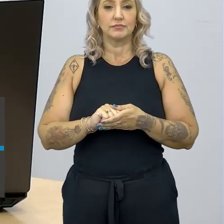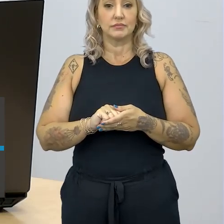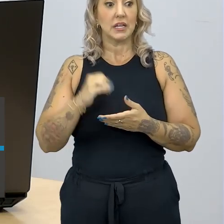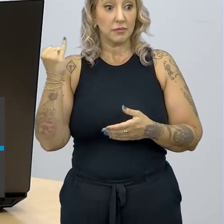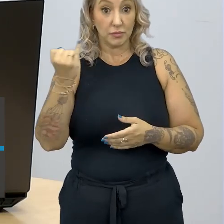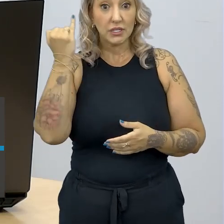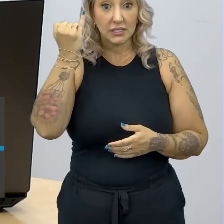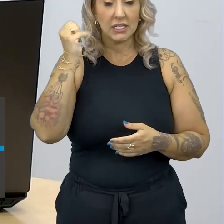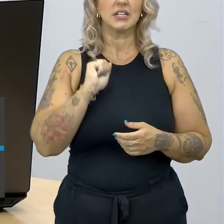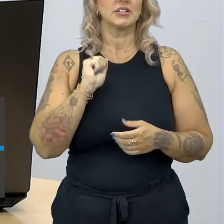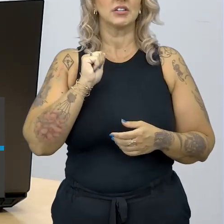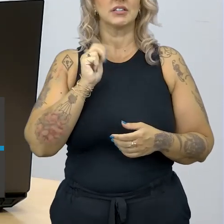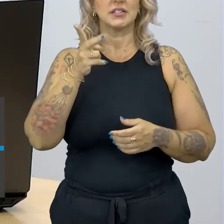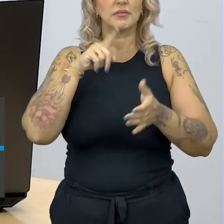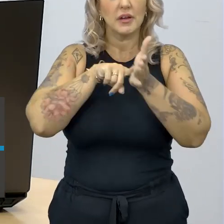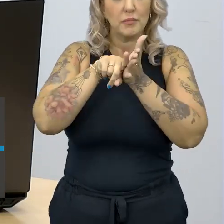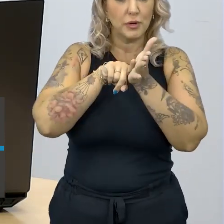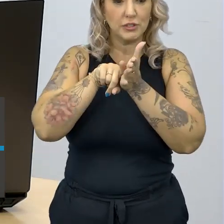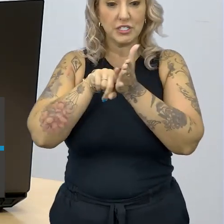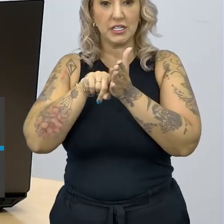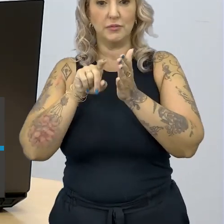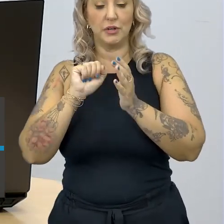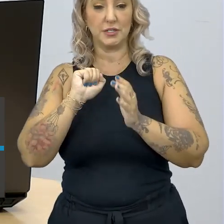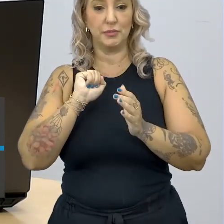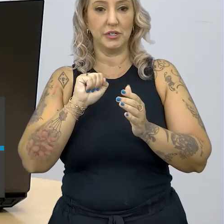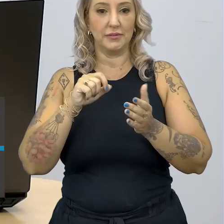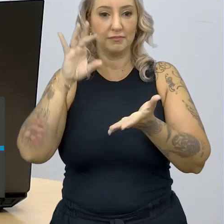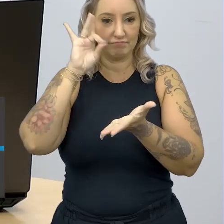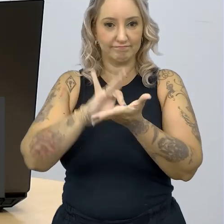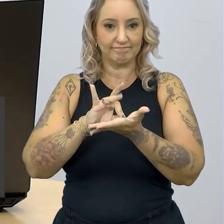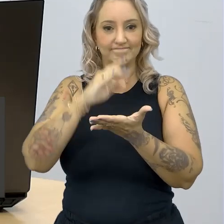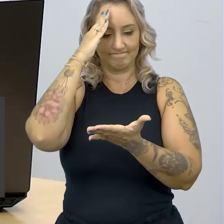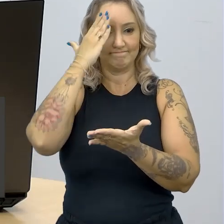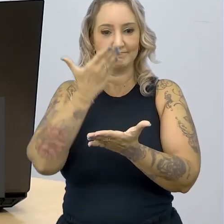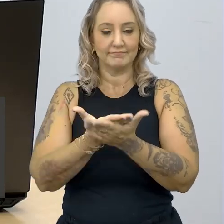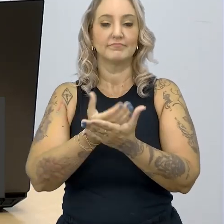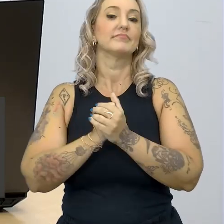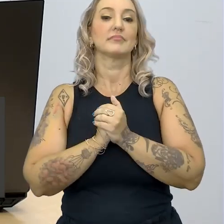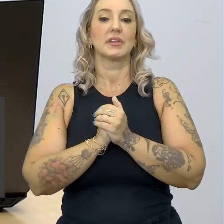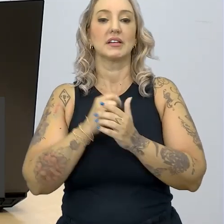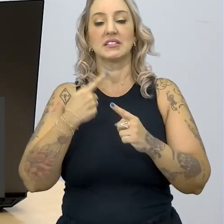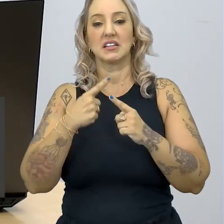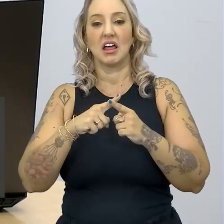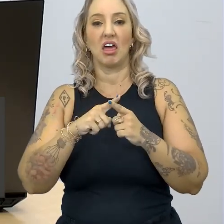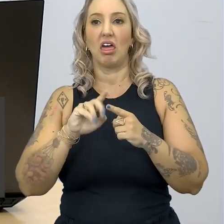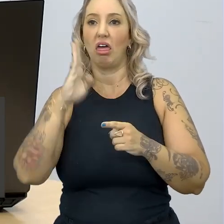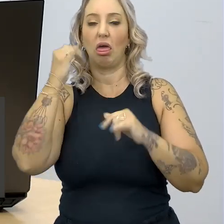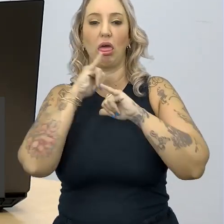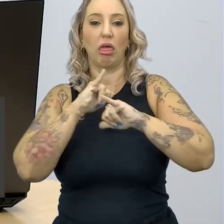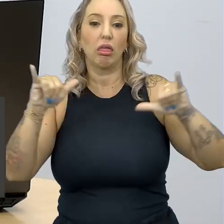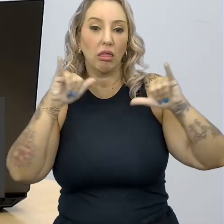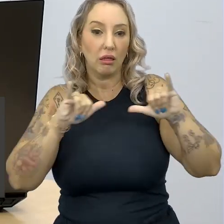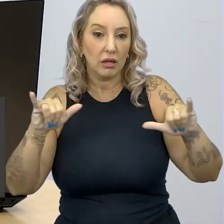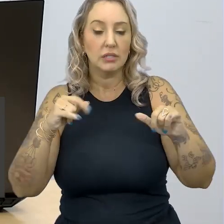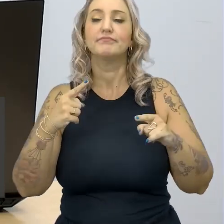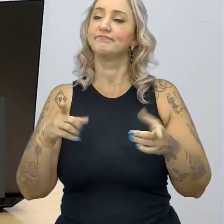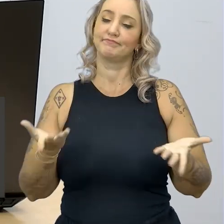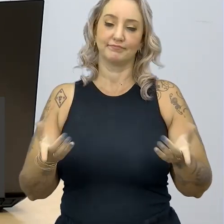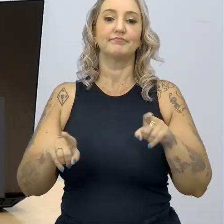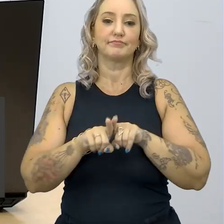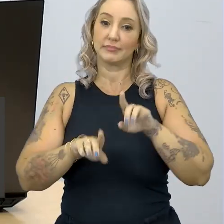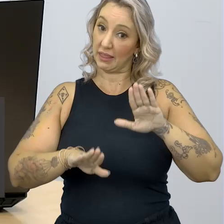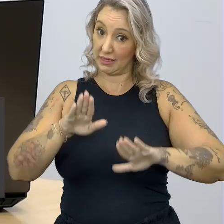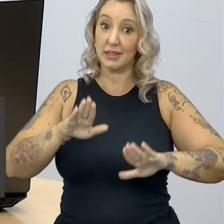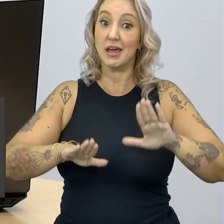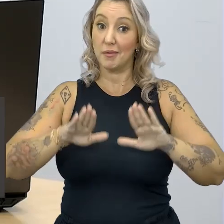muito importante eles sempre pesquisarem fontes confiáveis, porque então, senão gera fake news e outras coisas que também,